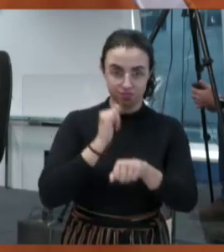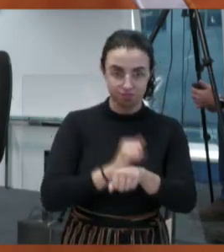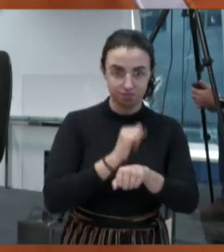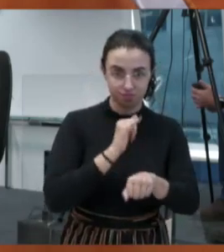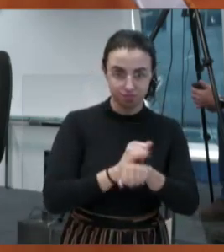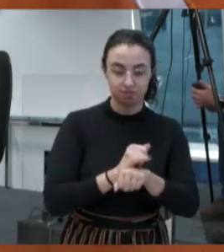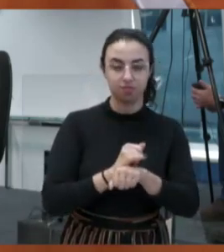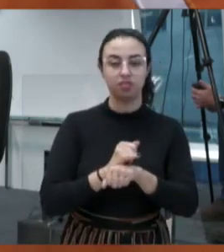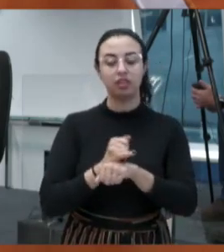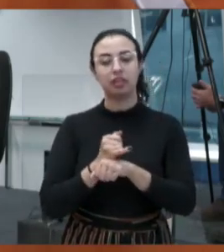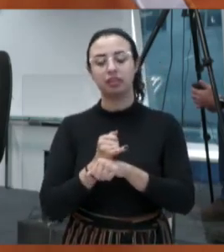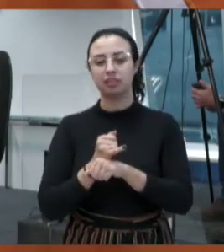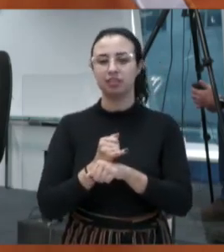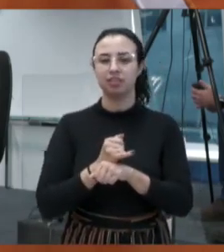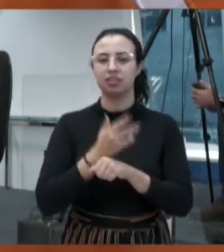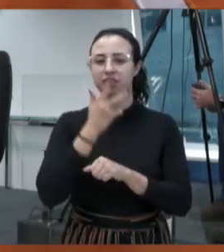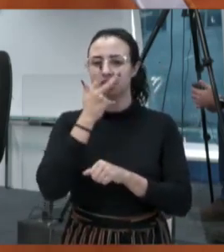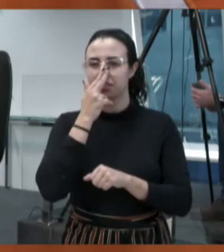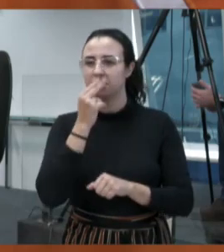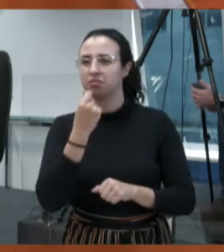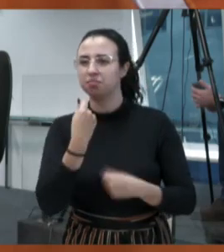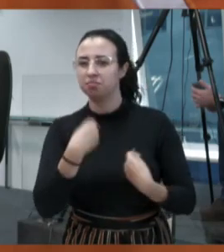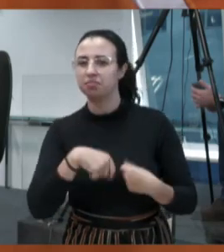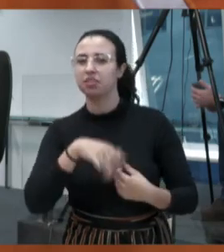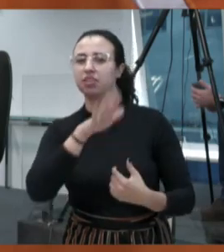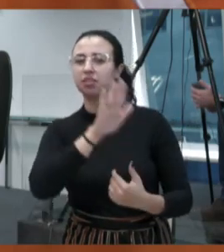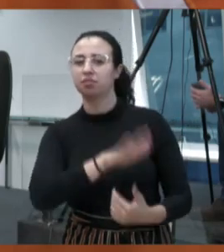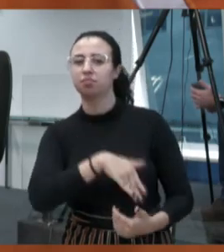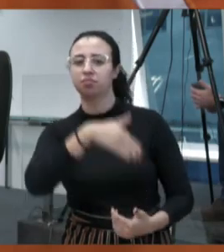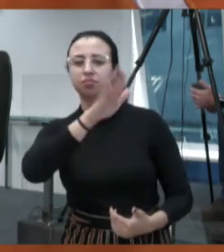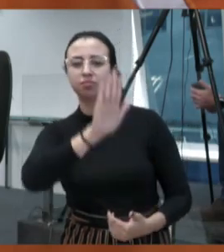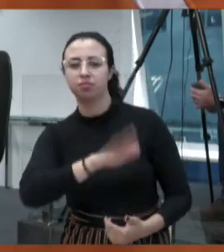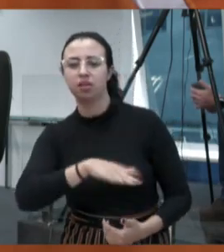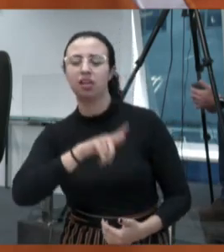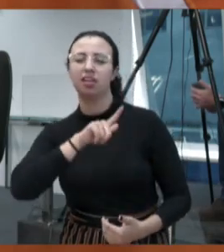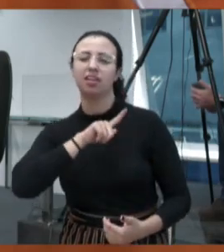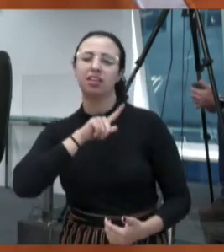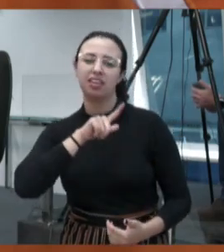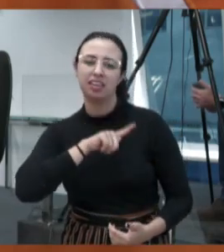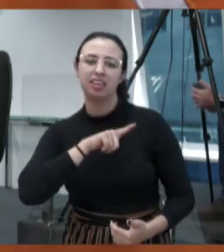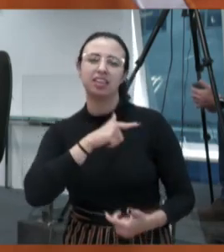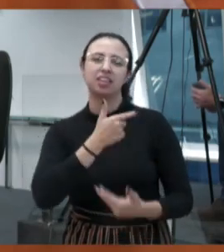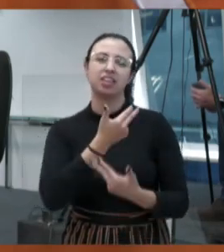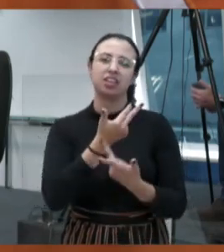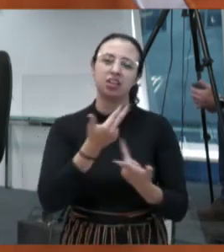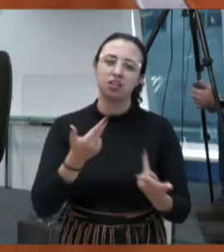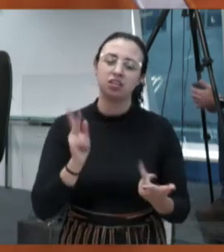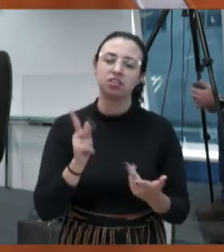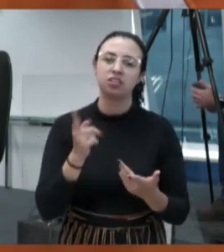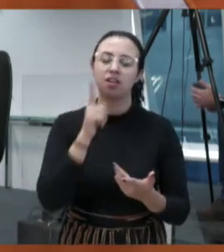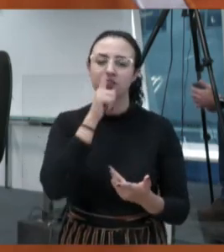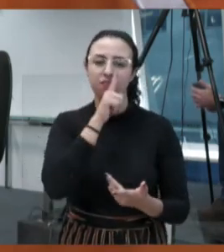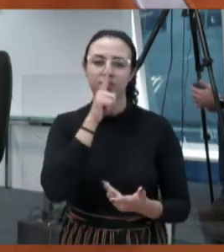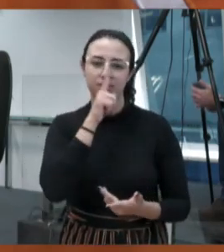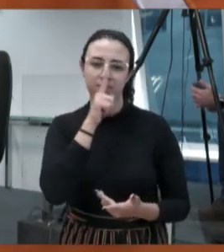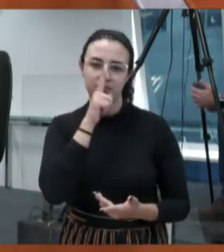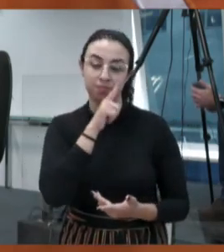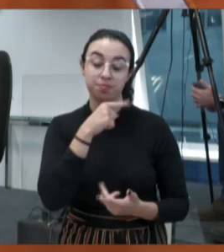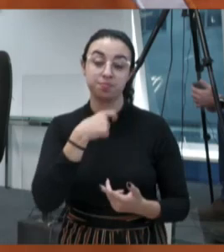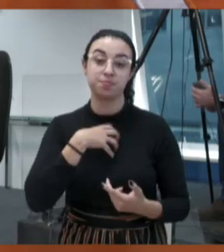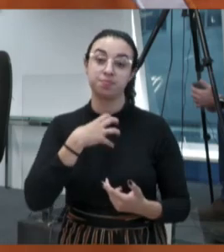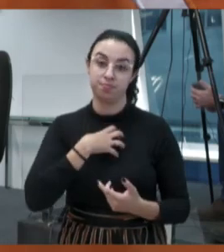ninguém lá embaixo no asfalto, está precisando da pintura, estava olhando lá, tem uns ferrugem, precisando de uma pintura. Então eu fiquei satisfeito que ontem o senhor